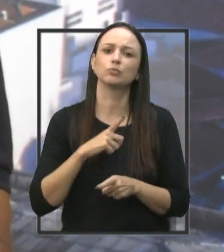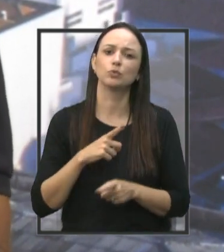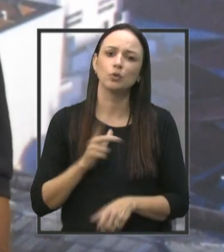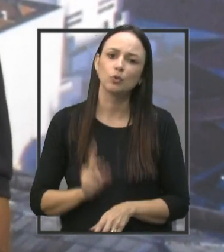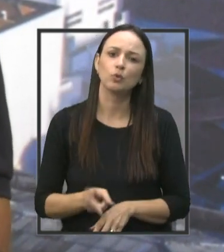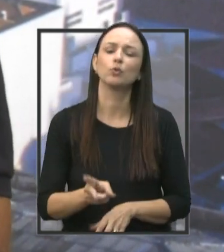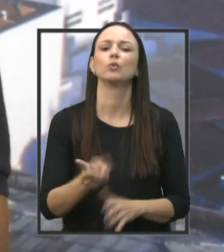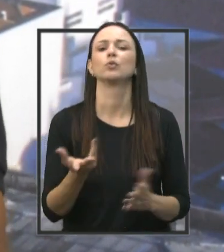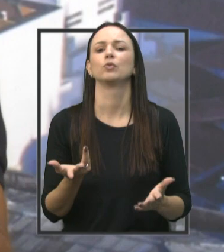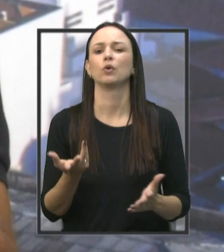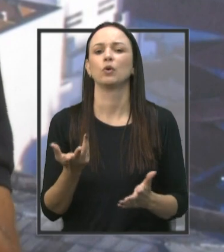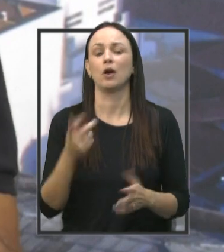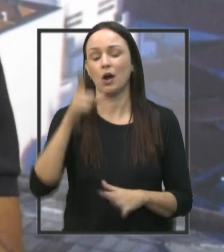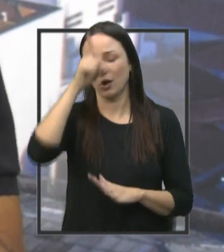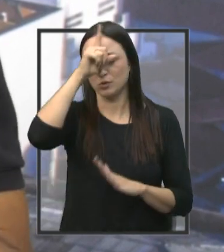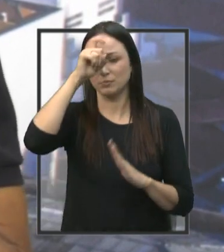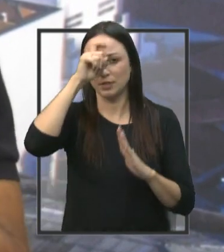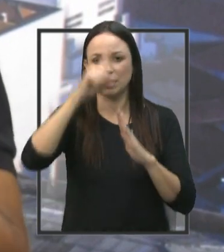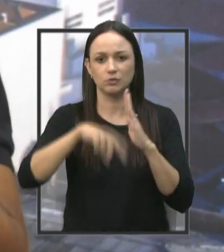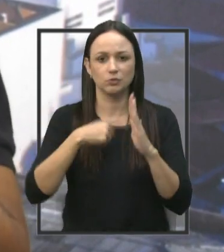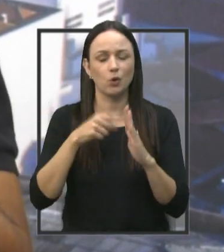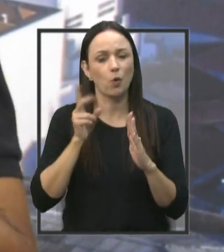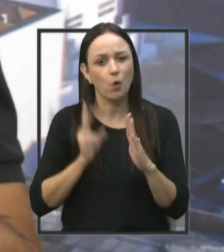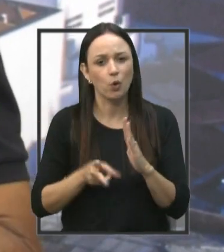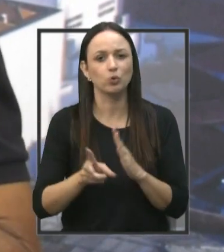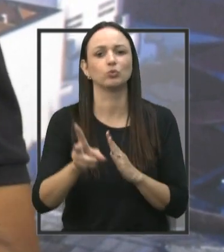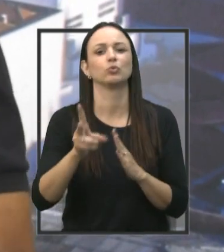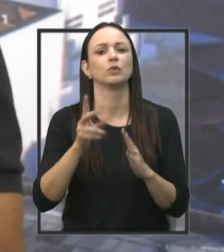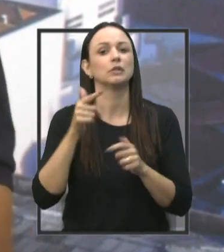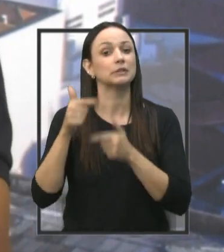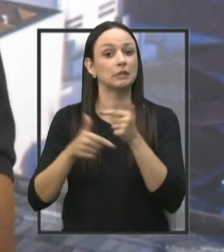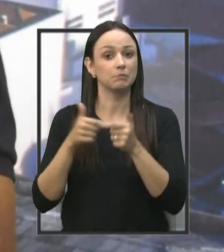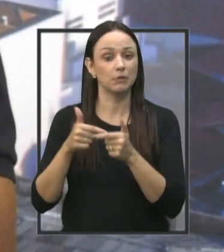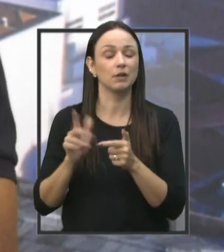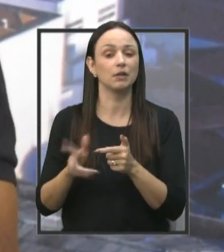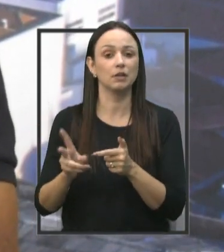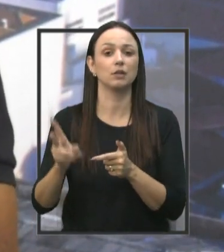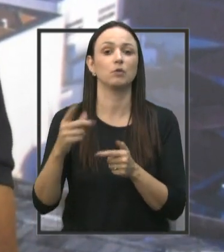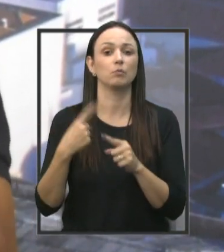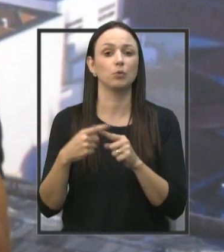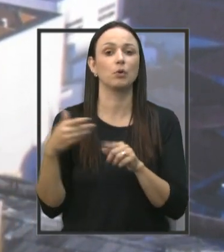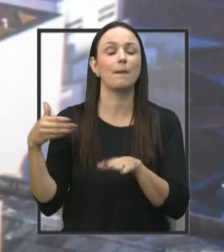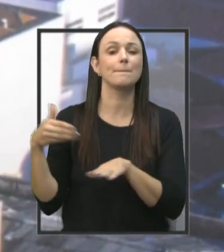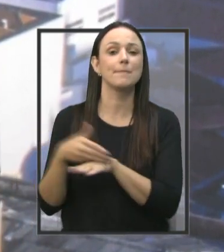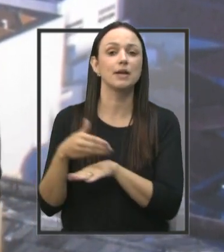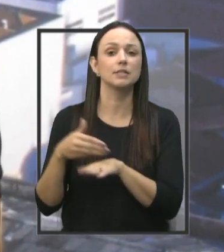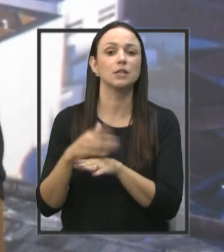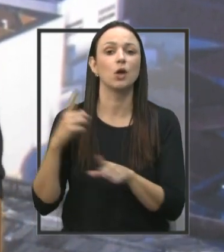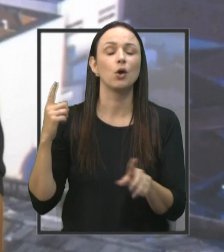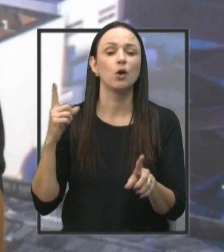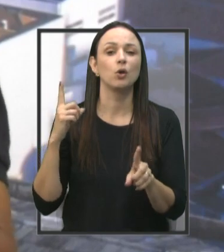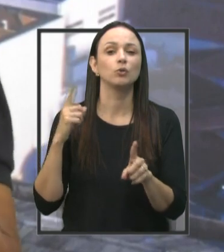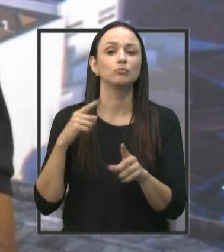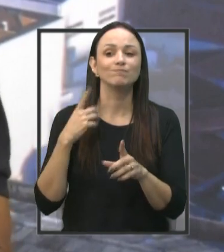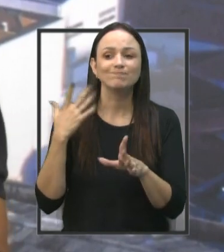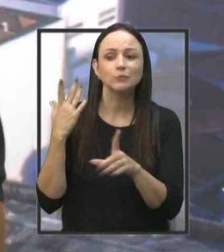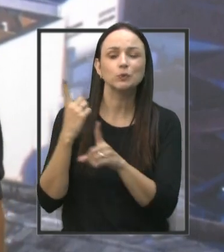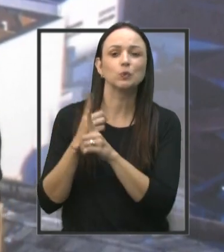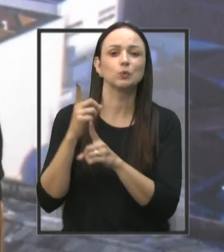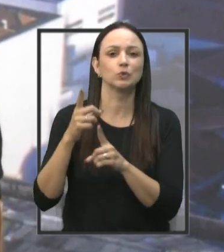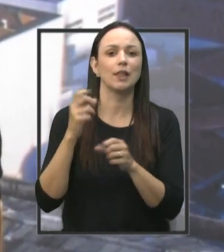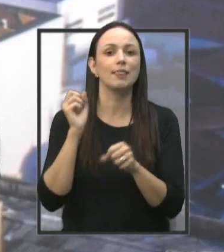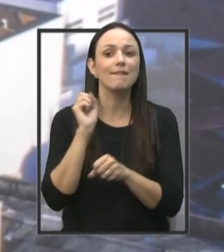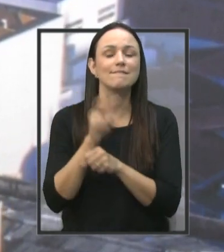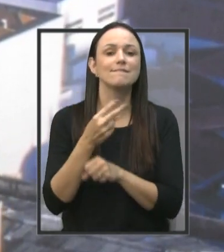a continuidade do Hospital Teresa Perlatti, que ele continue atuando. Por isso que nós participamos de um encontro desse, e para que